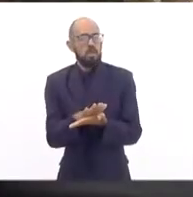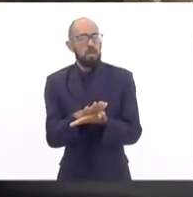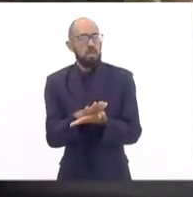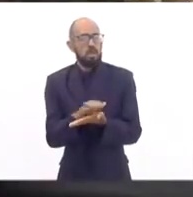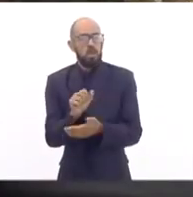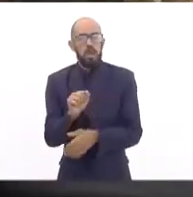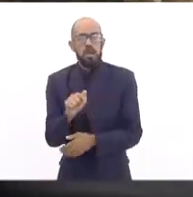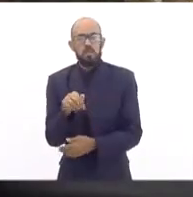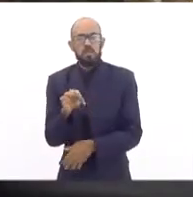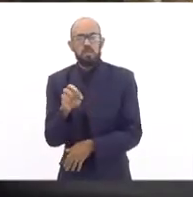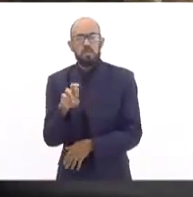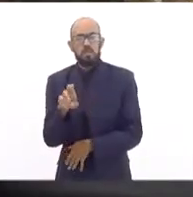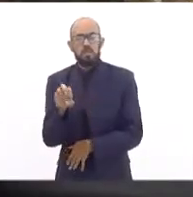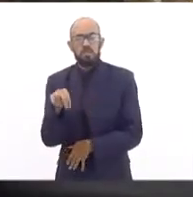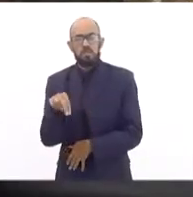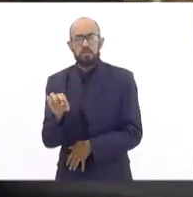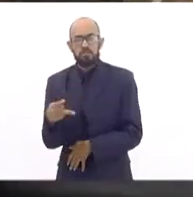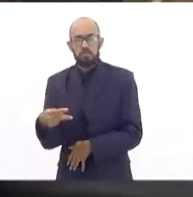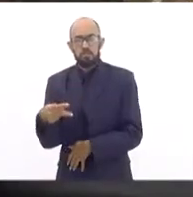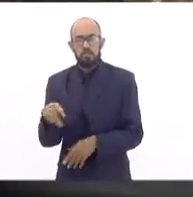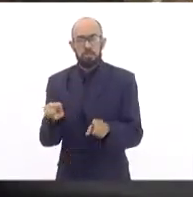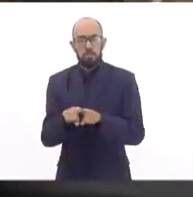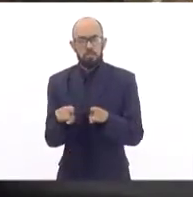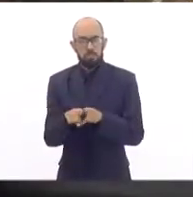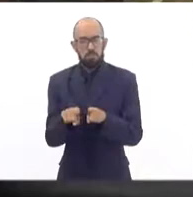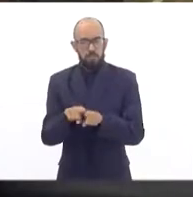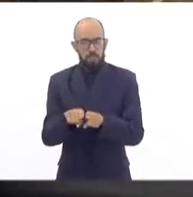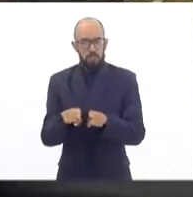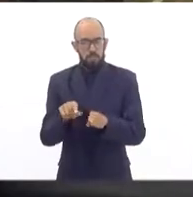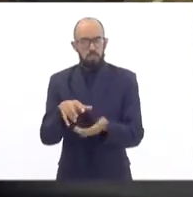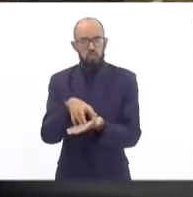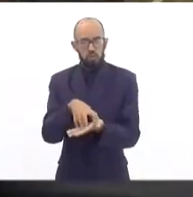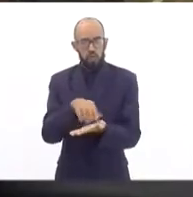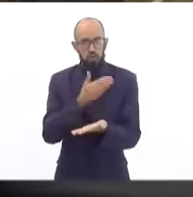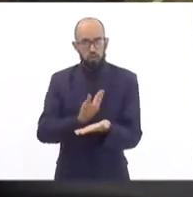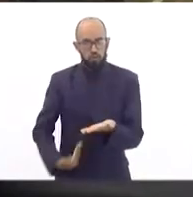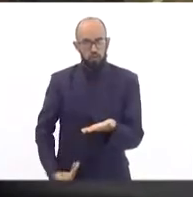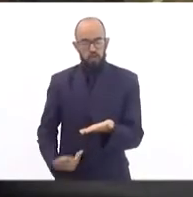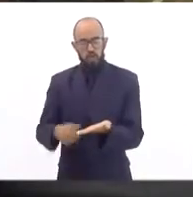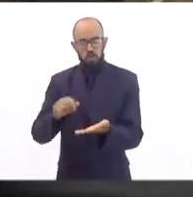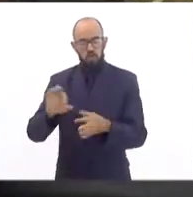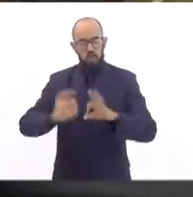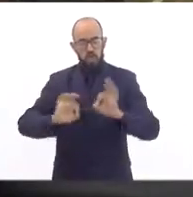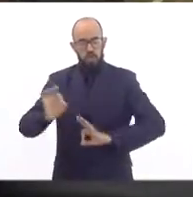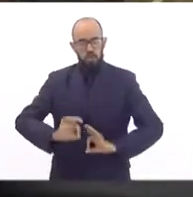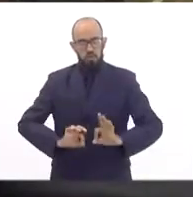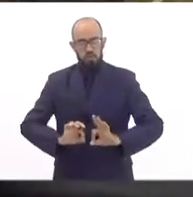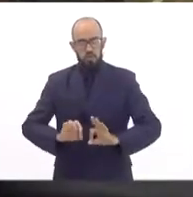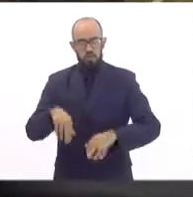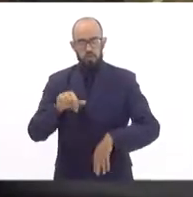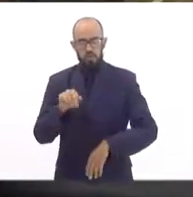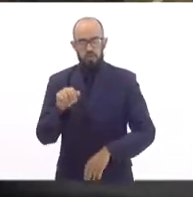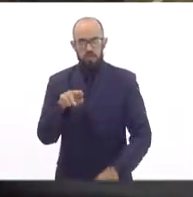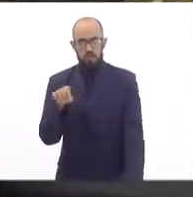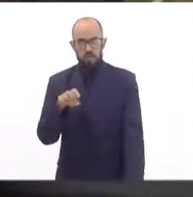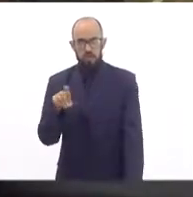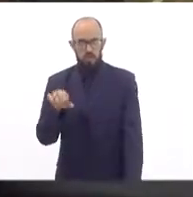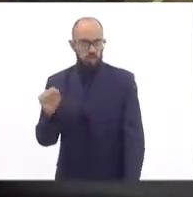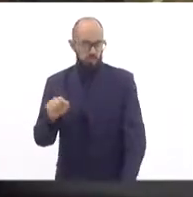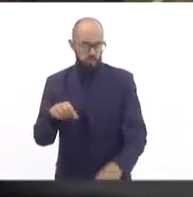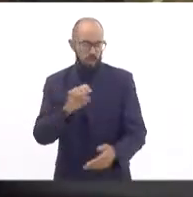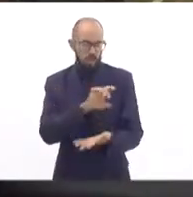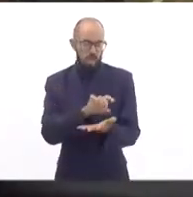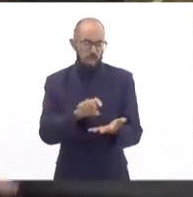Reguladora, né? O que faz os órgãos do governo, aí, seja o planejamento, a fazenda, cada um vai